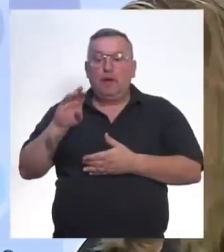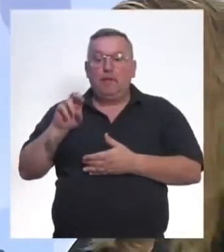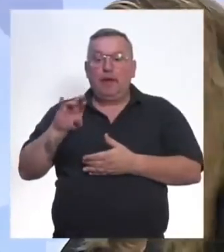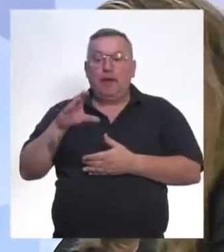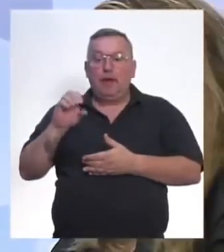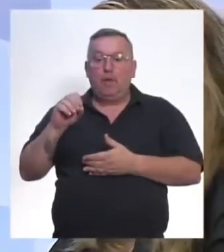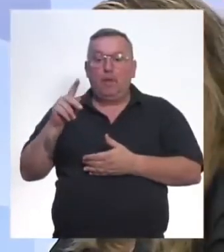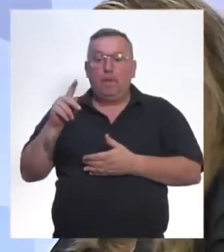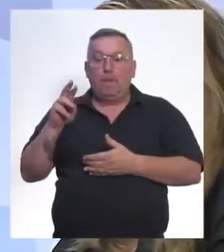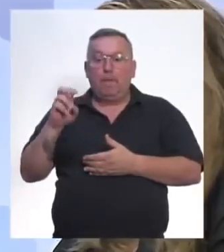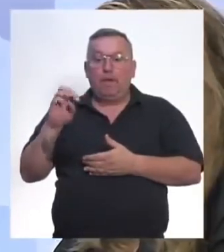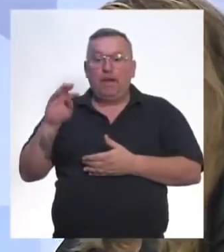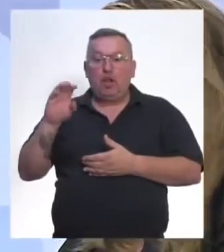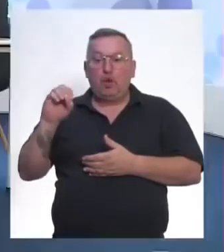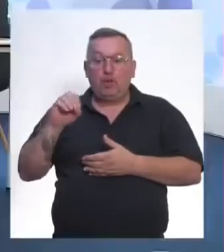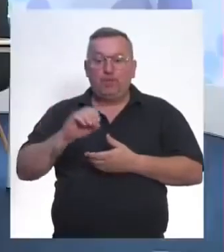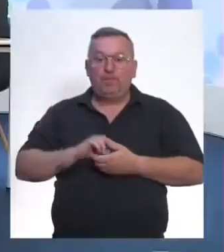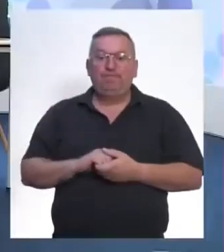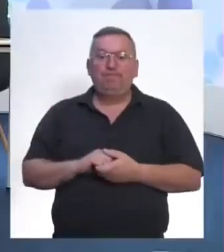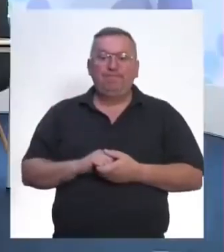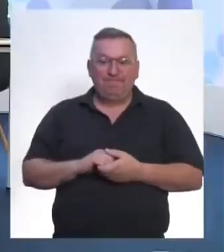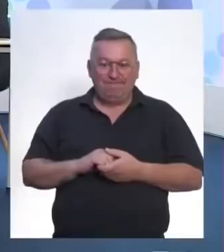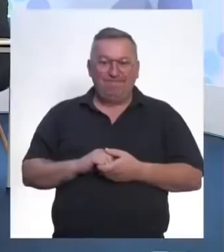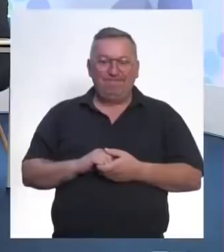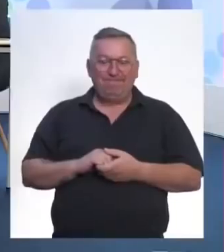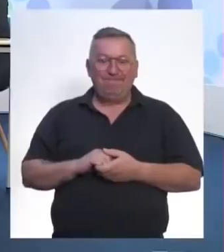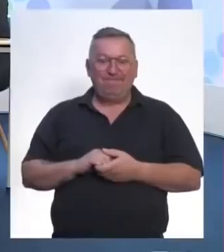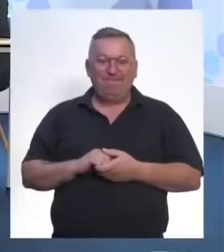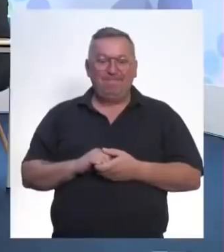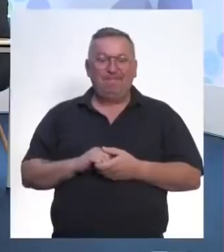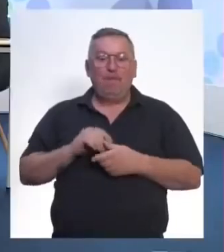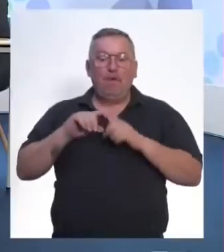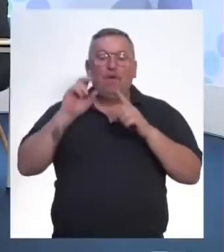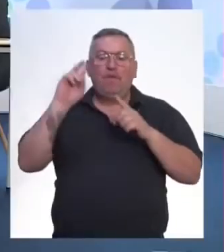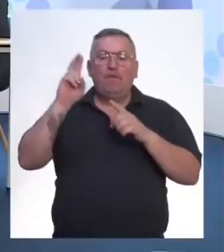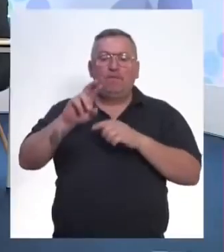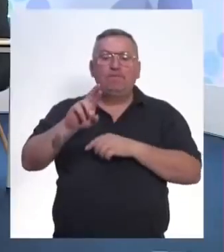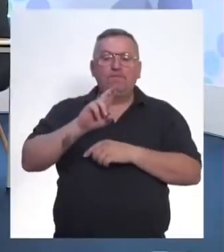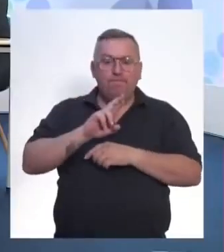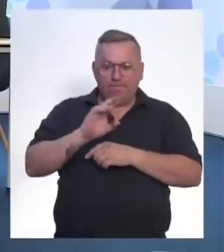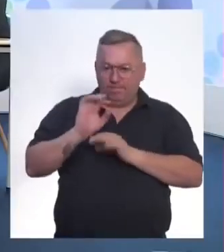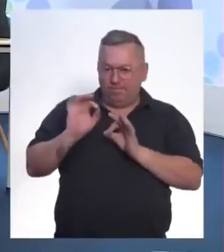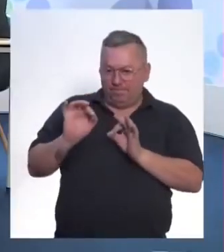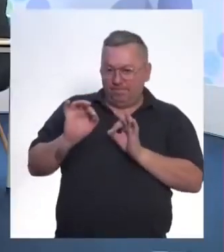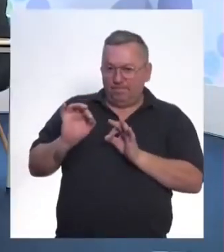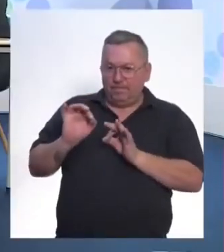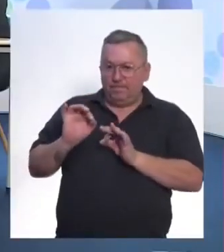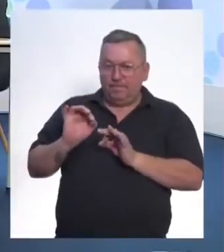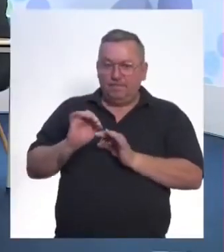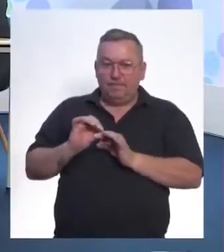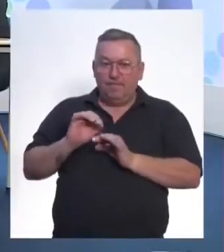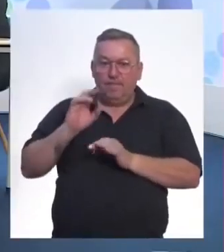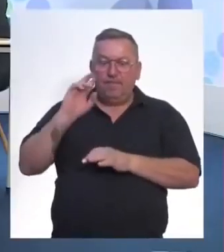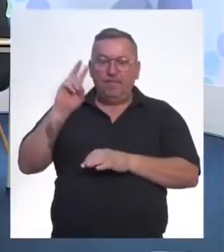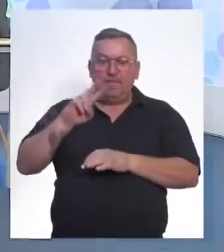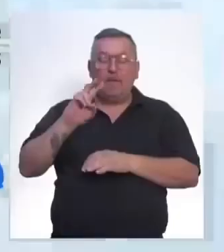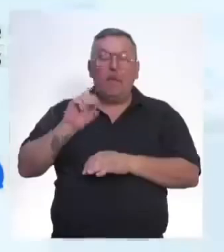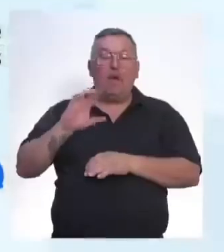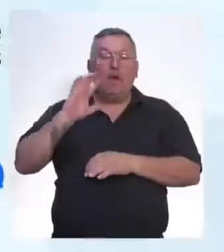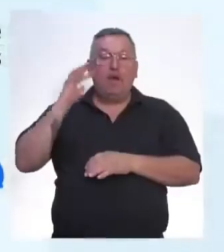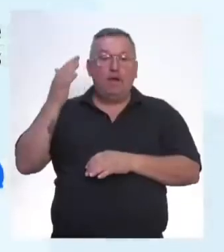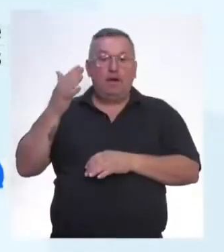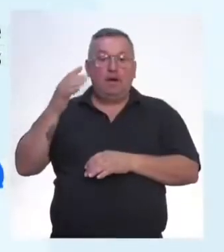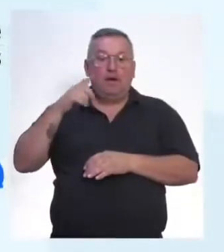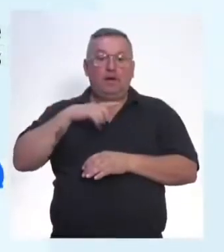vocês também. Tá? Vamos subir a resposta para eles, Alessandra? Olha lá o que acontece.